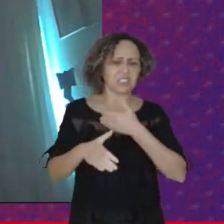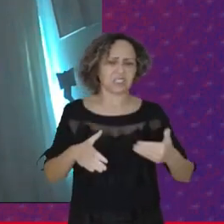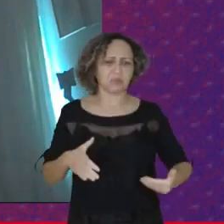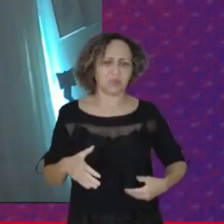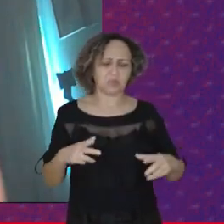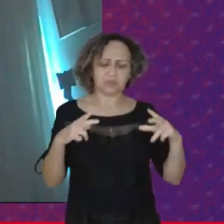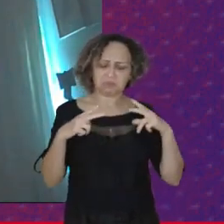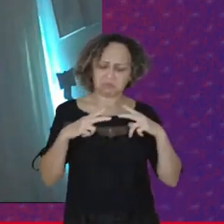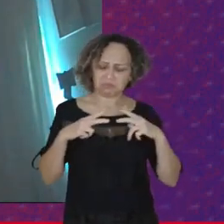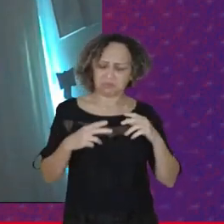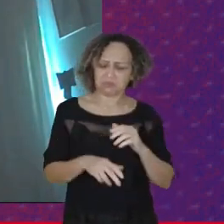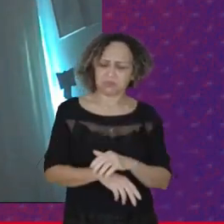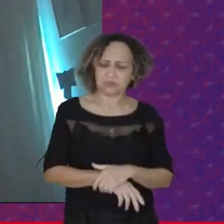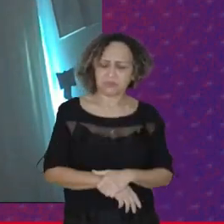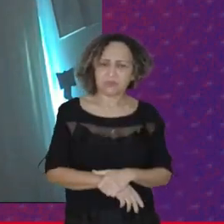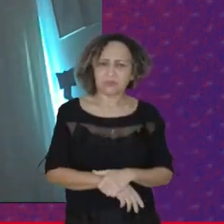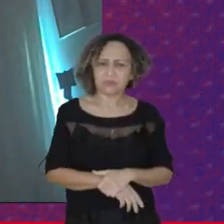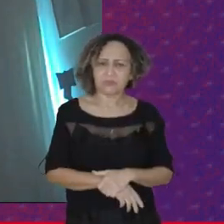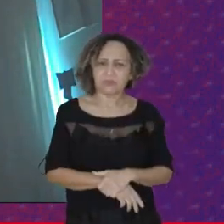pressão